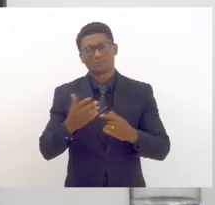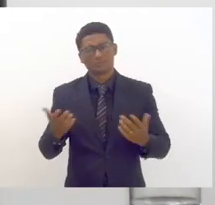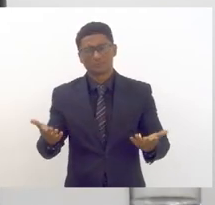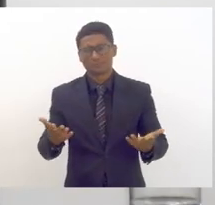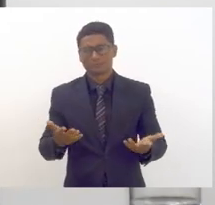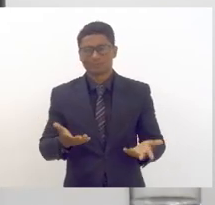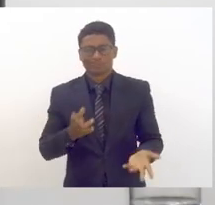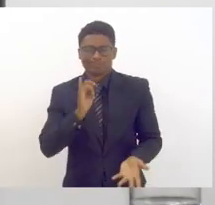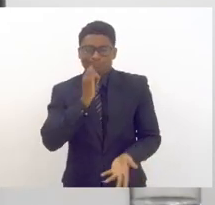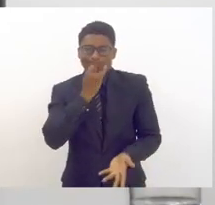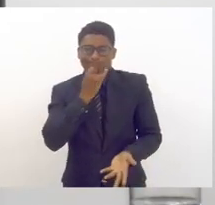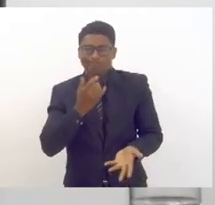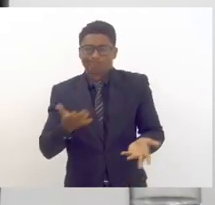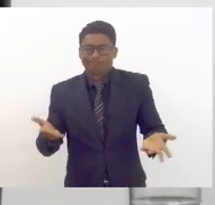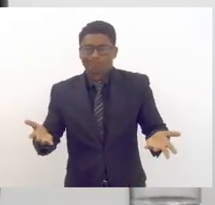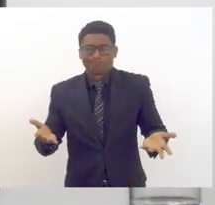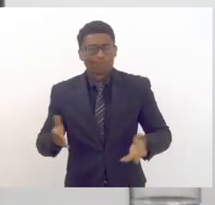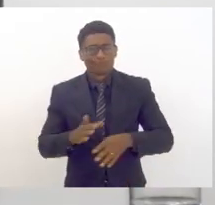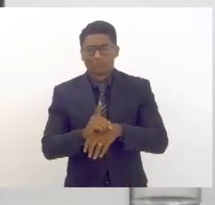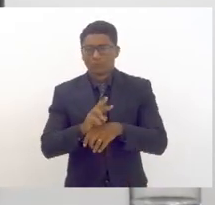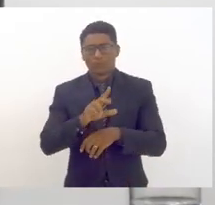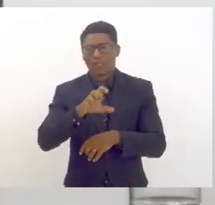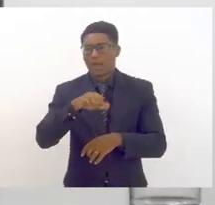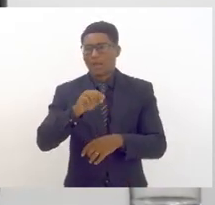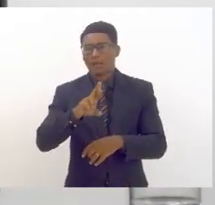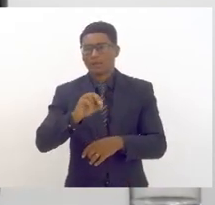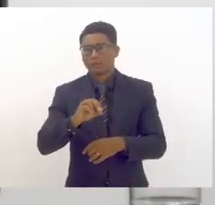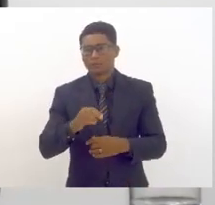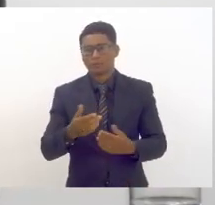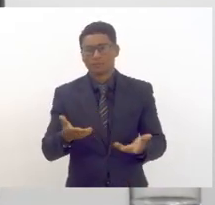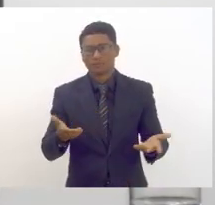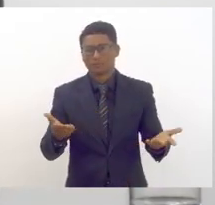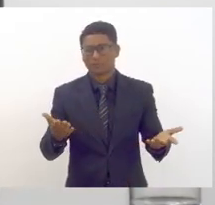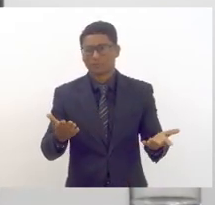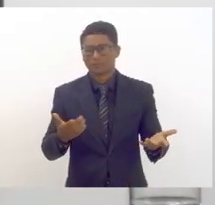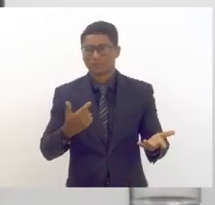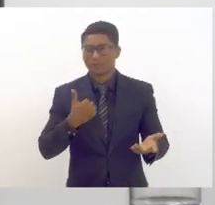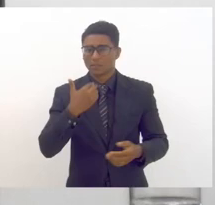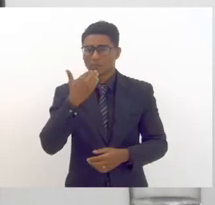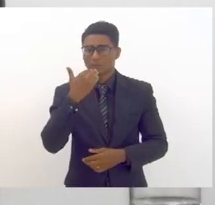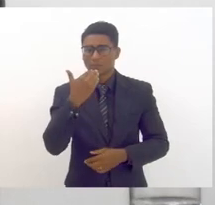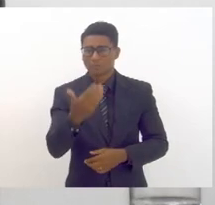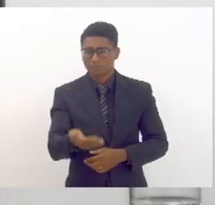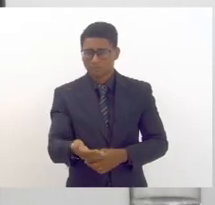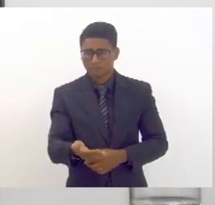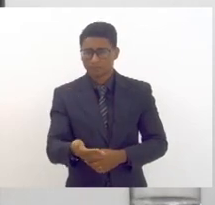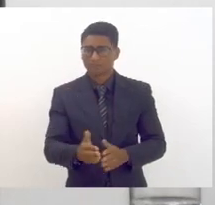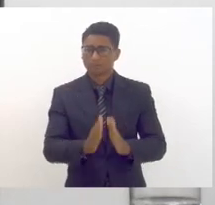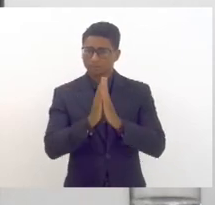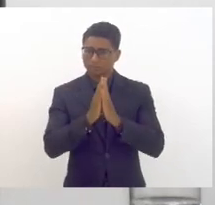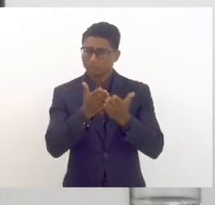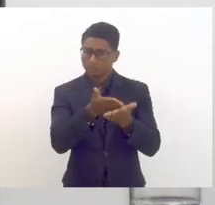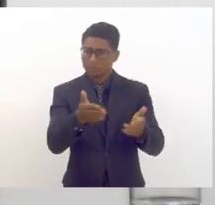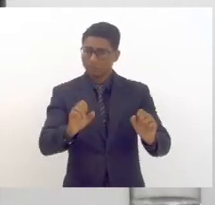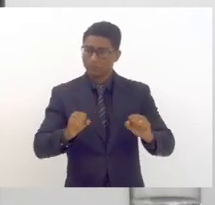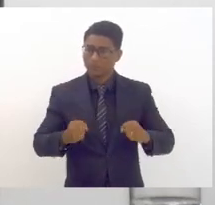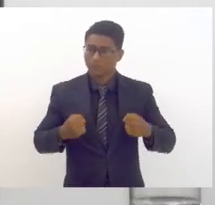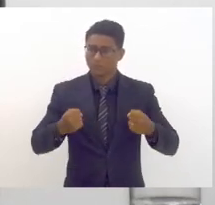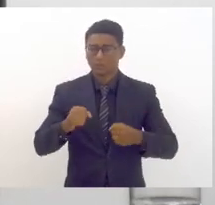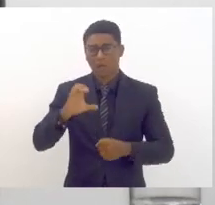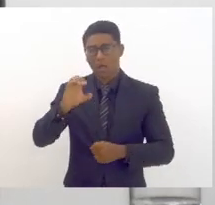lamentável, doutor Leandro Vilela, peço mais empenho aí da